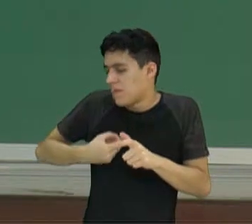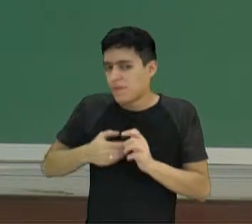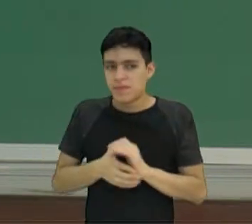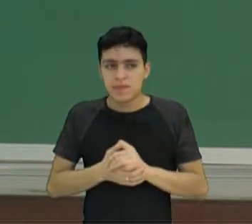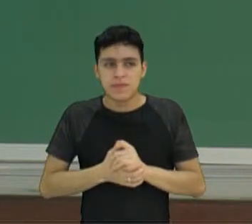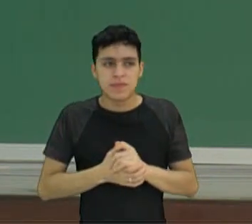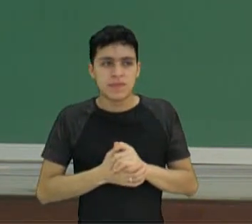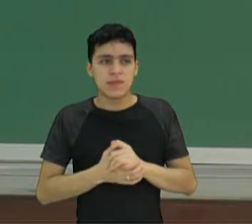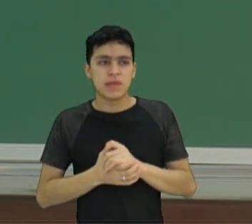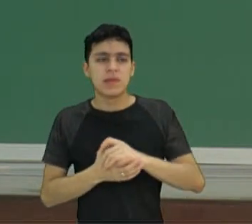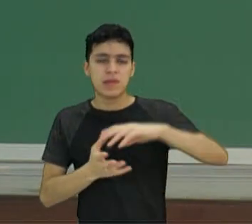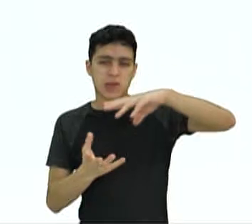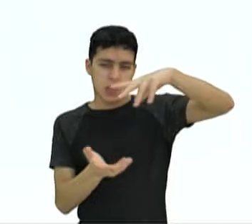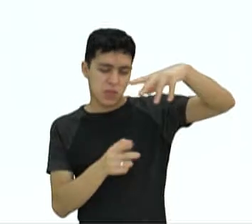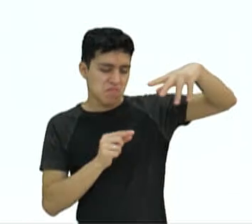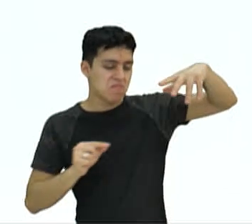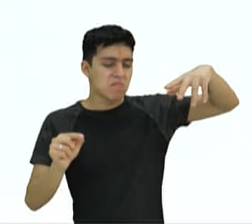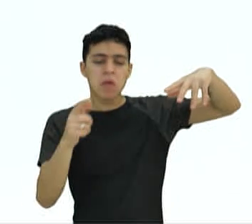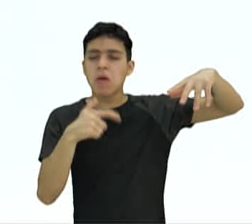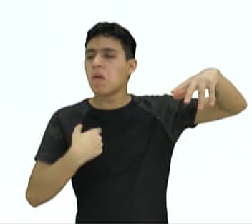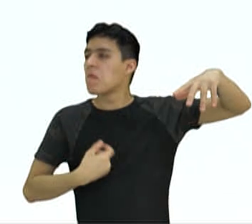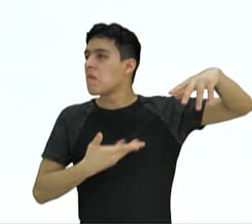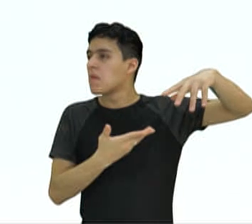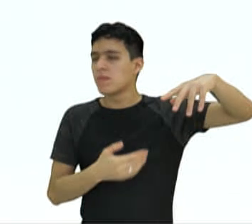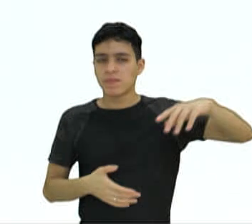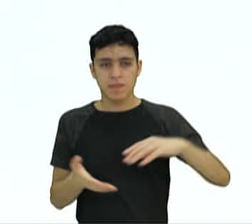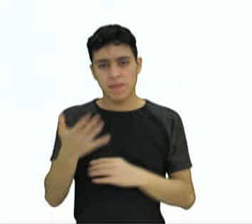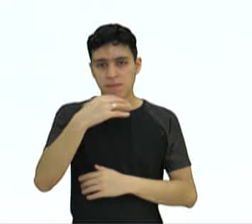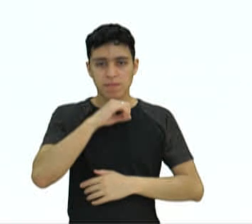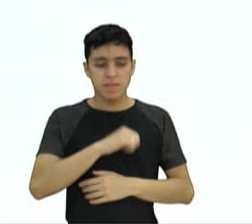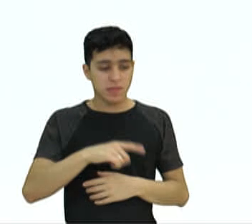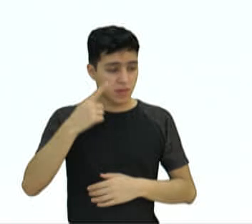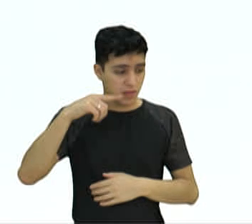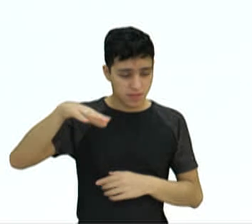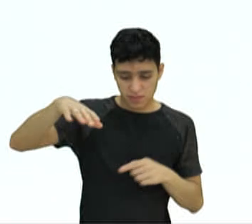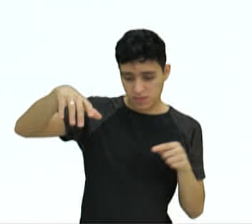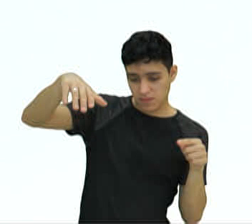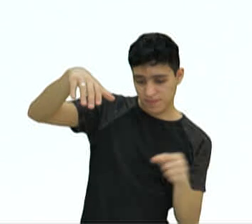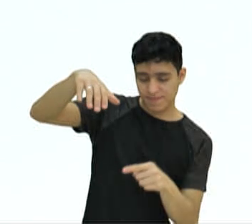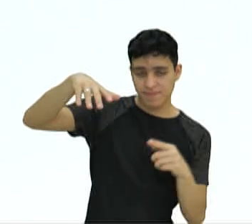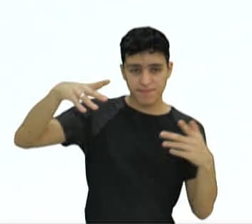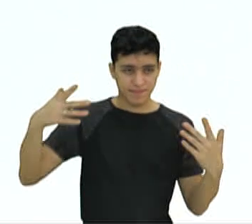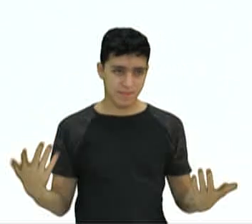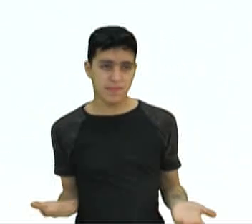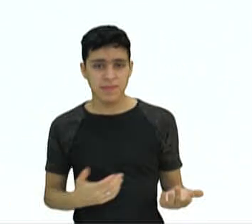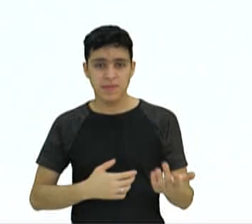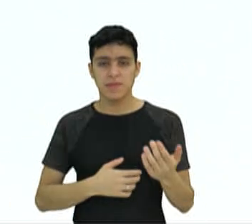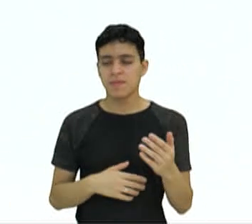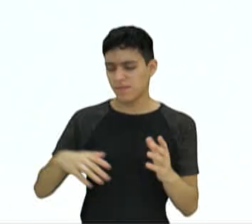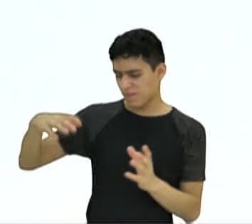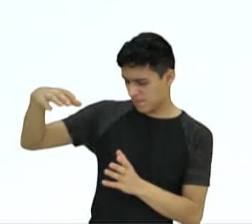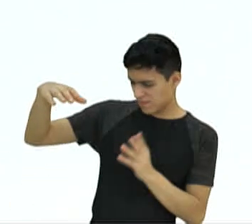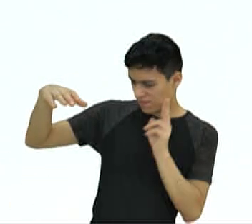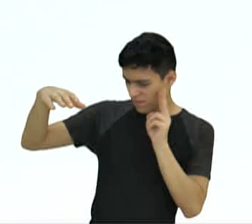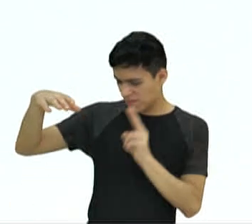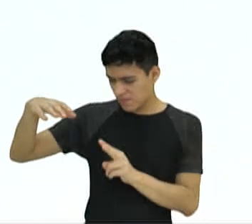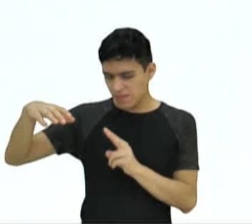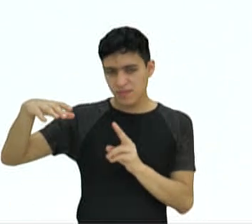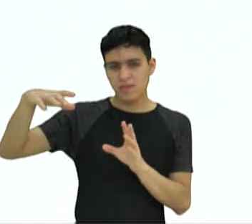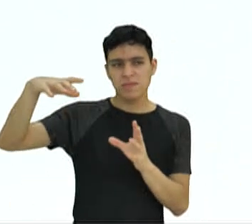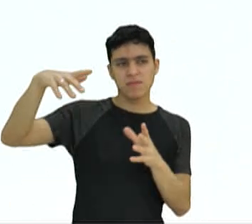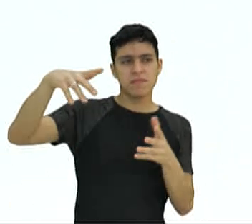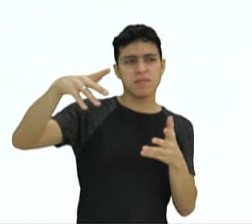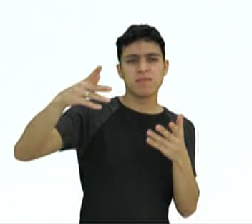globo terrestre. Daí o pai aponta, here, see? Aqui, tá vendo? Daí ela olha aquilo, de acordo com a posição do